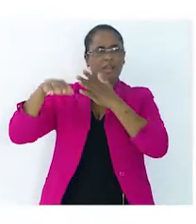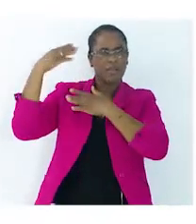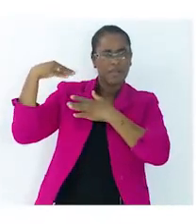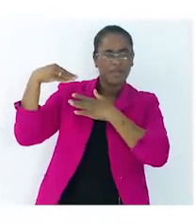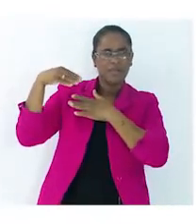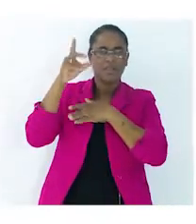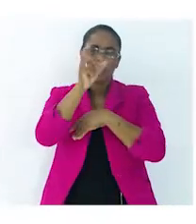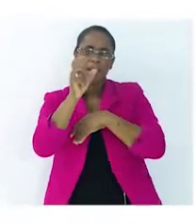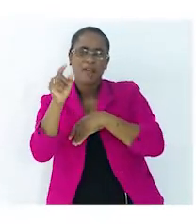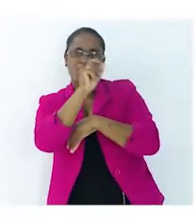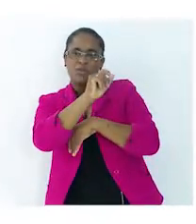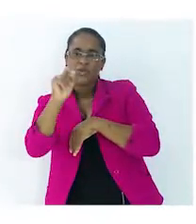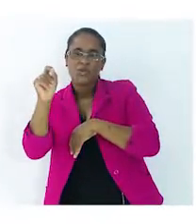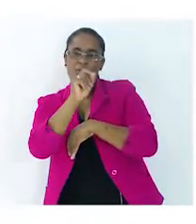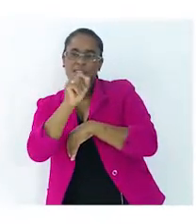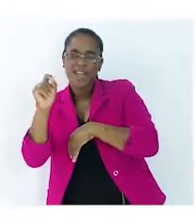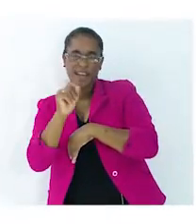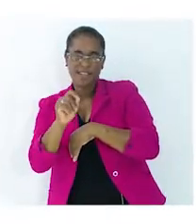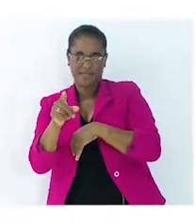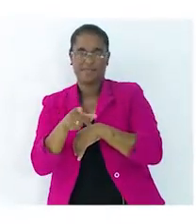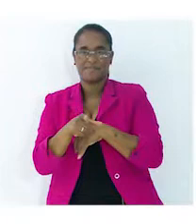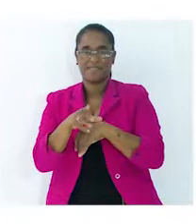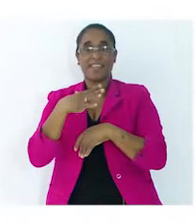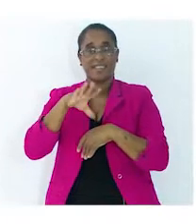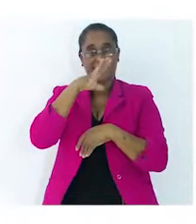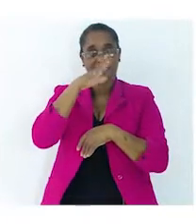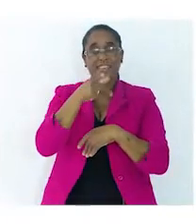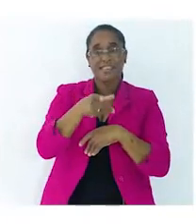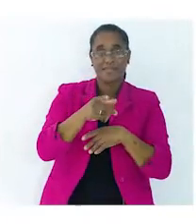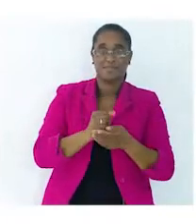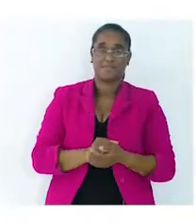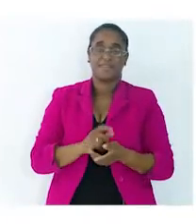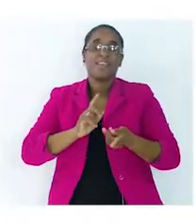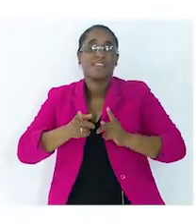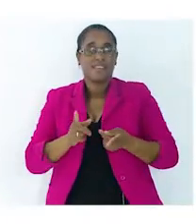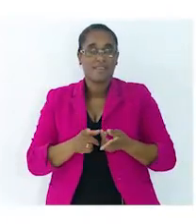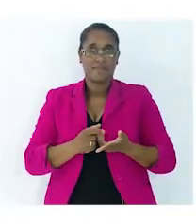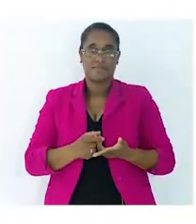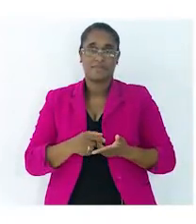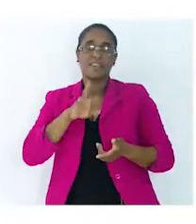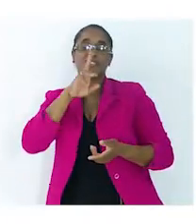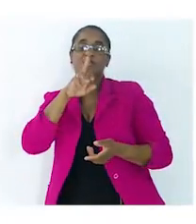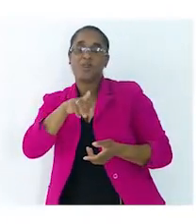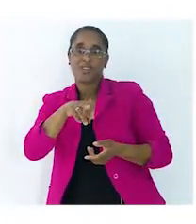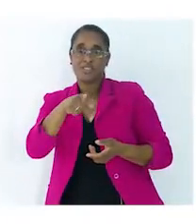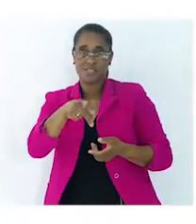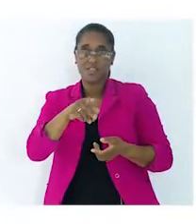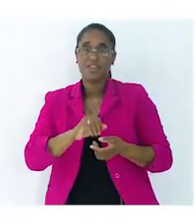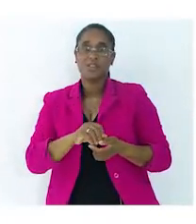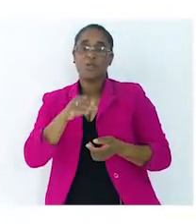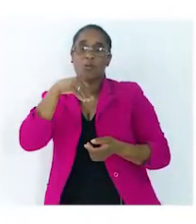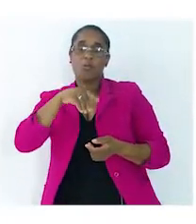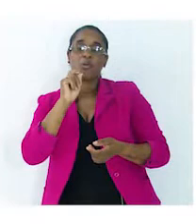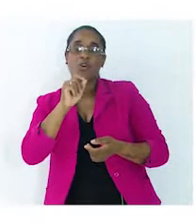essas palavras que estão sublinhadas. Então, isso quer dizer que para a resposta do pronome